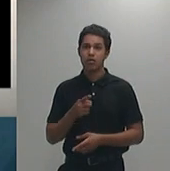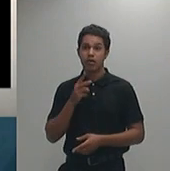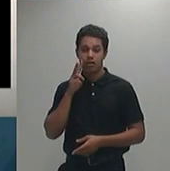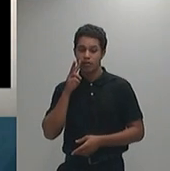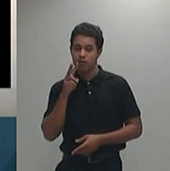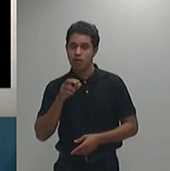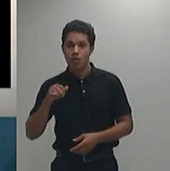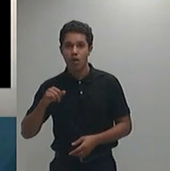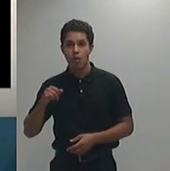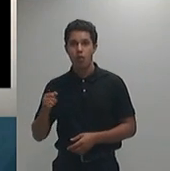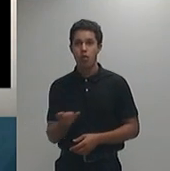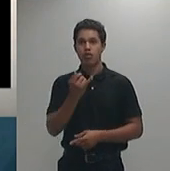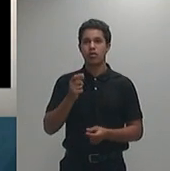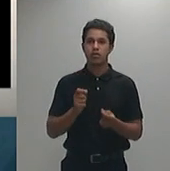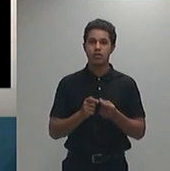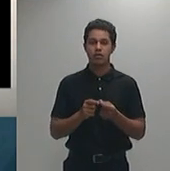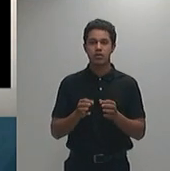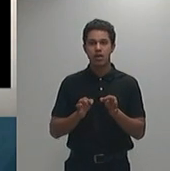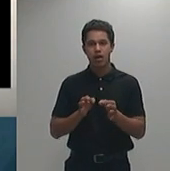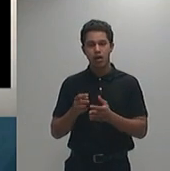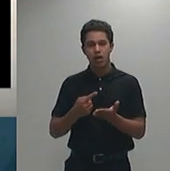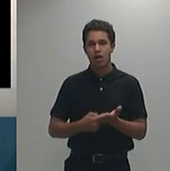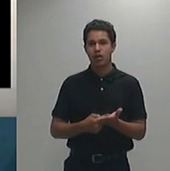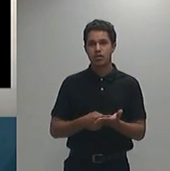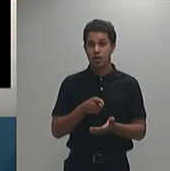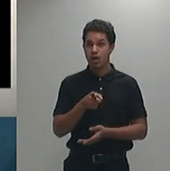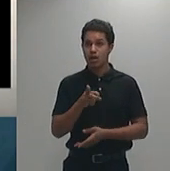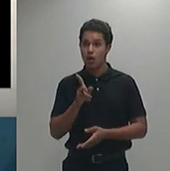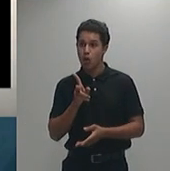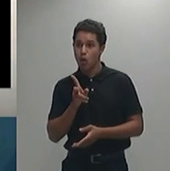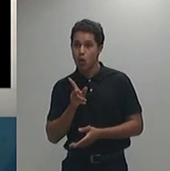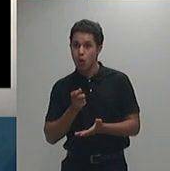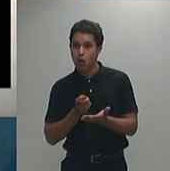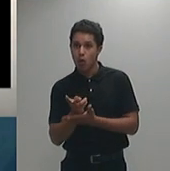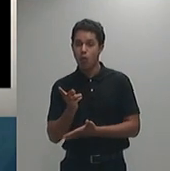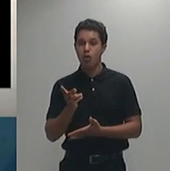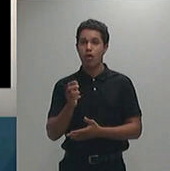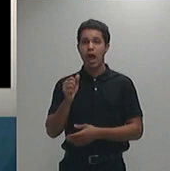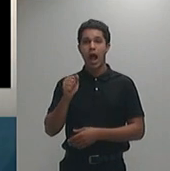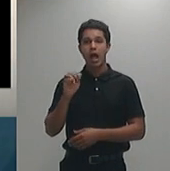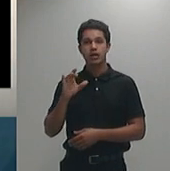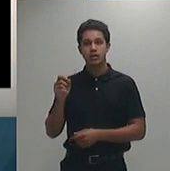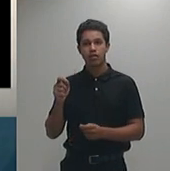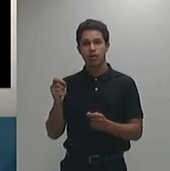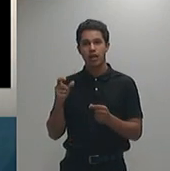de negócio ele comprou ações que ele tem